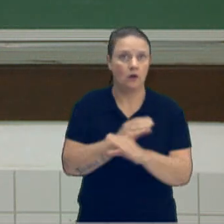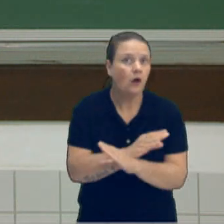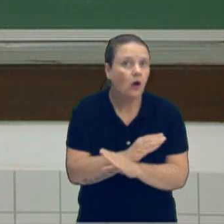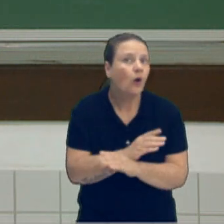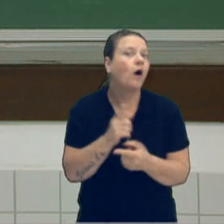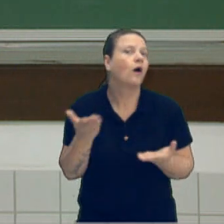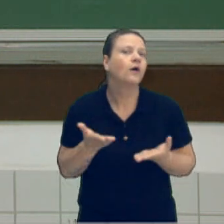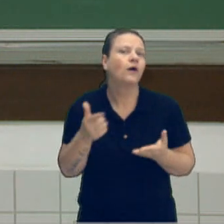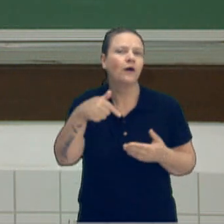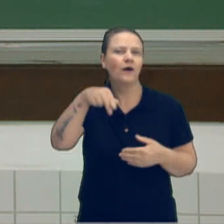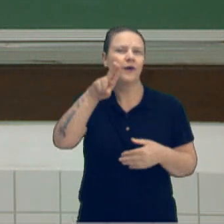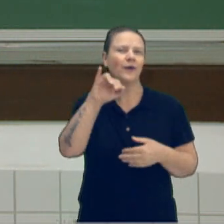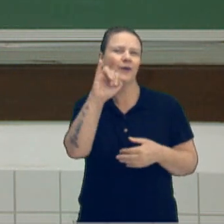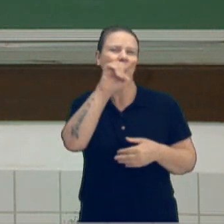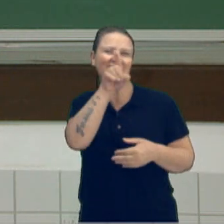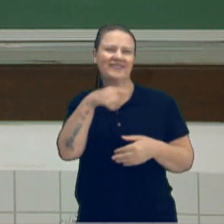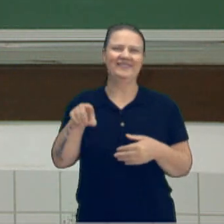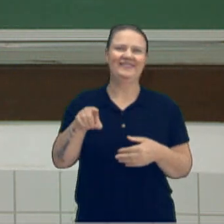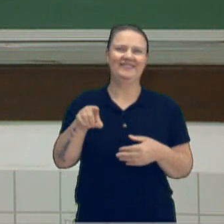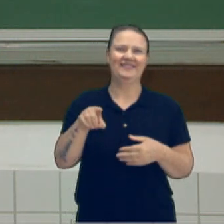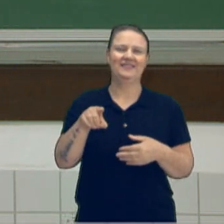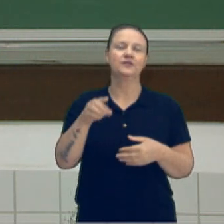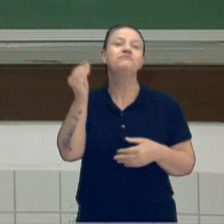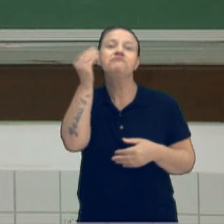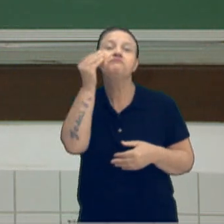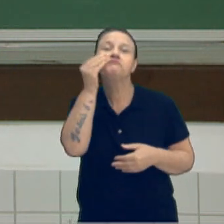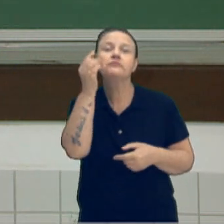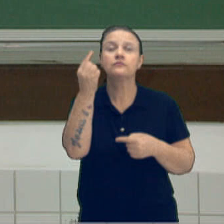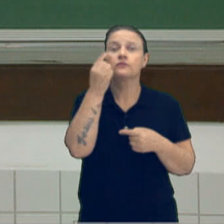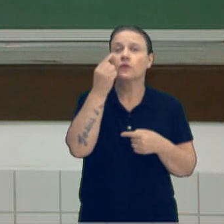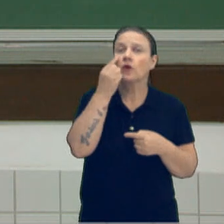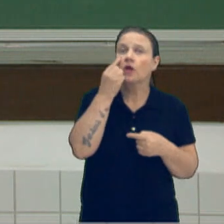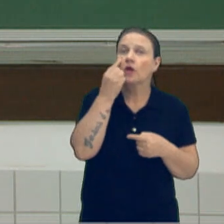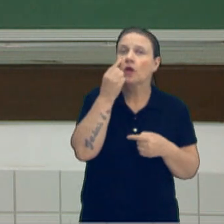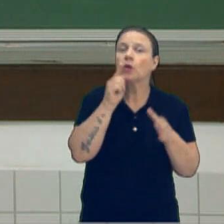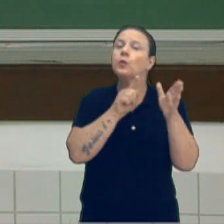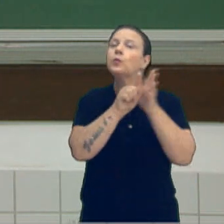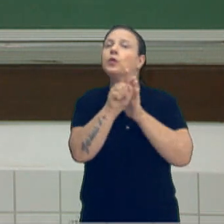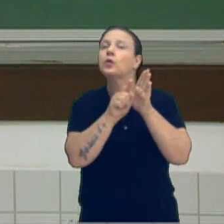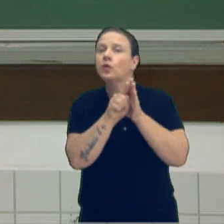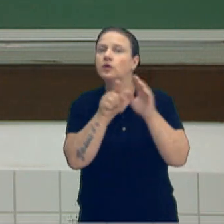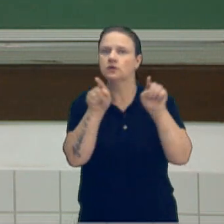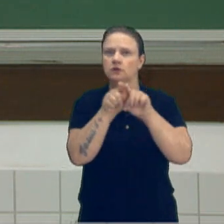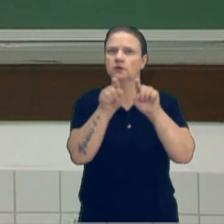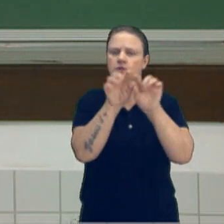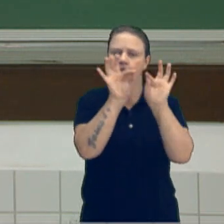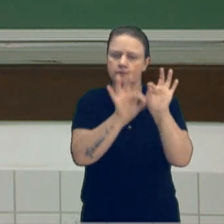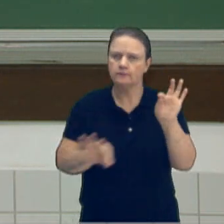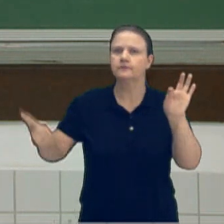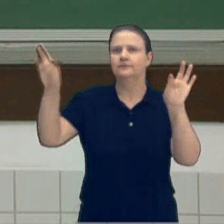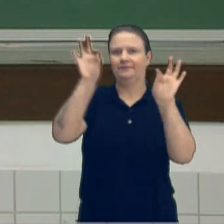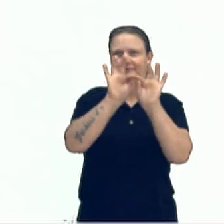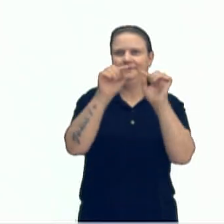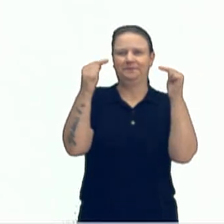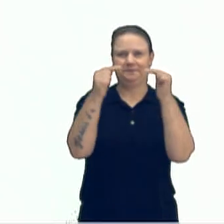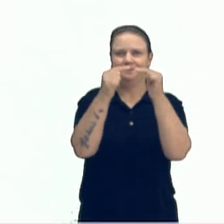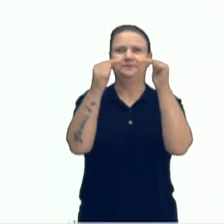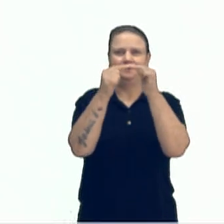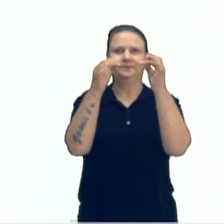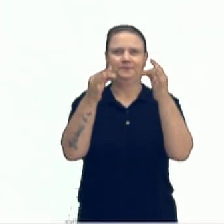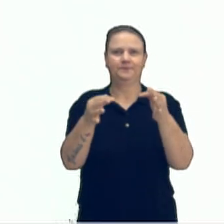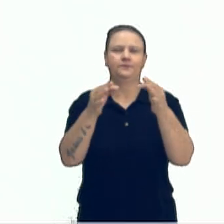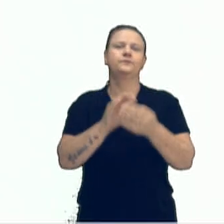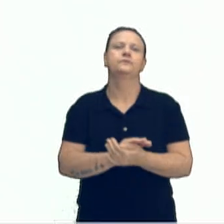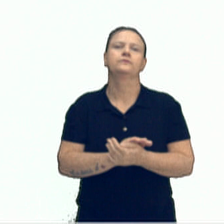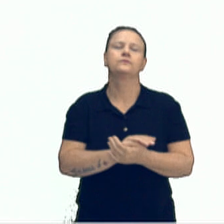nosso quiz, certo? Vamos tentar ver algumas questões que envolvem circunferência também. Primeira questão. Qual